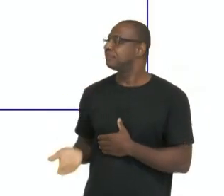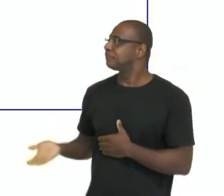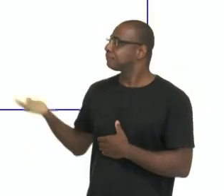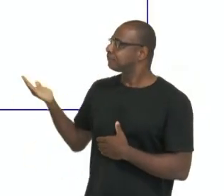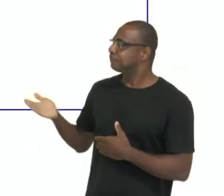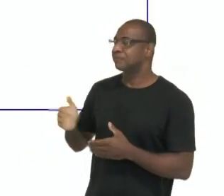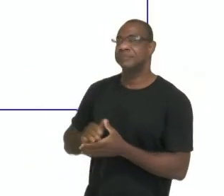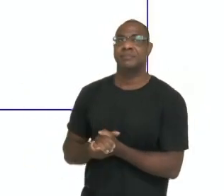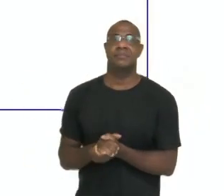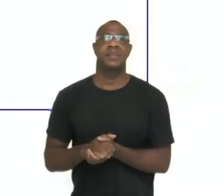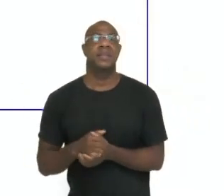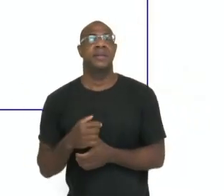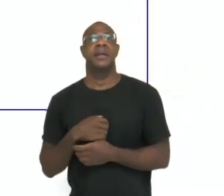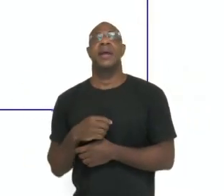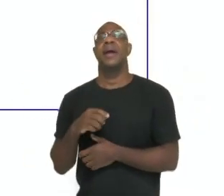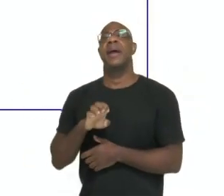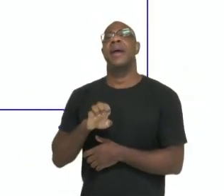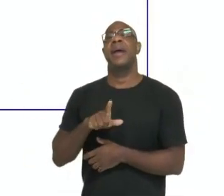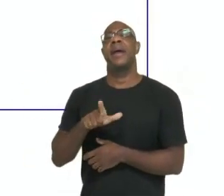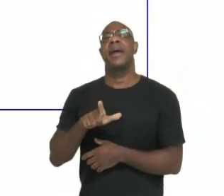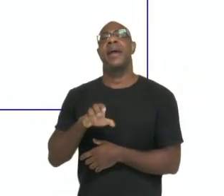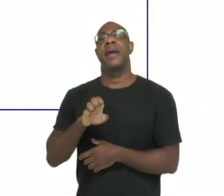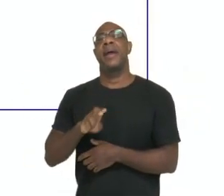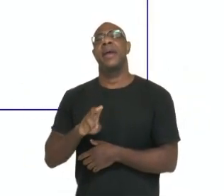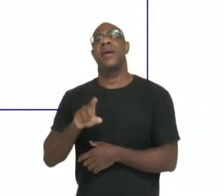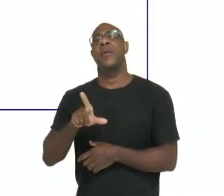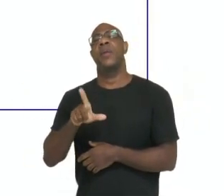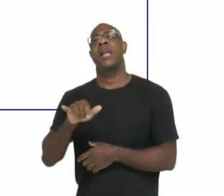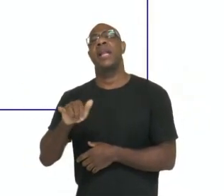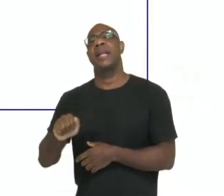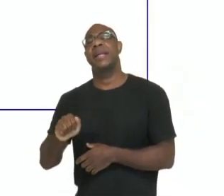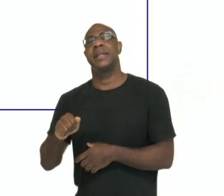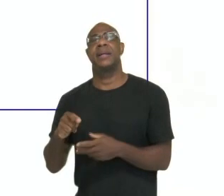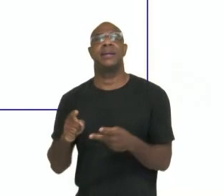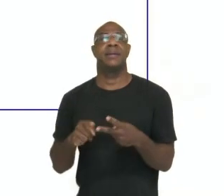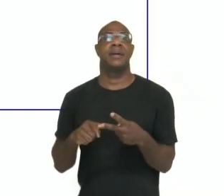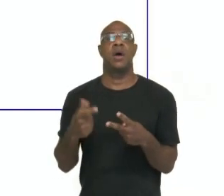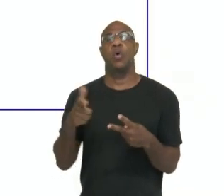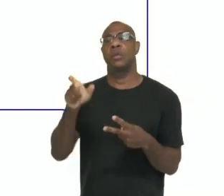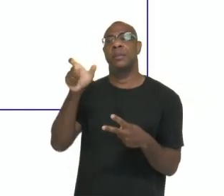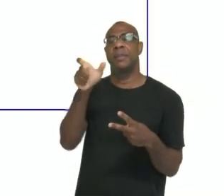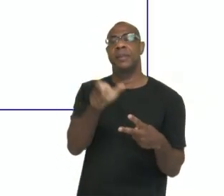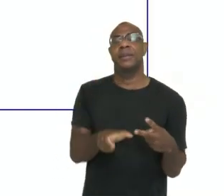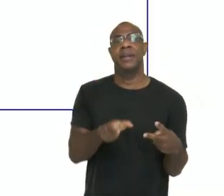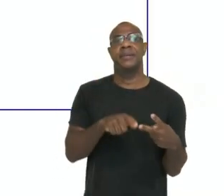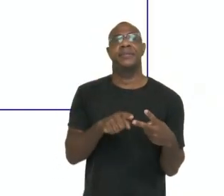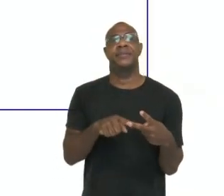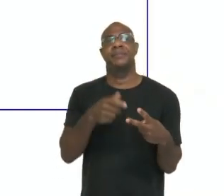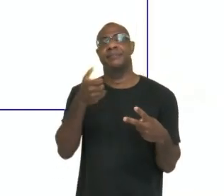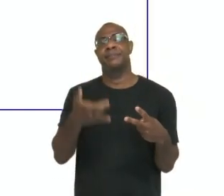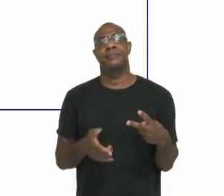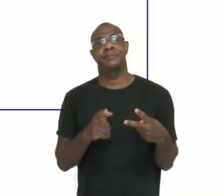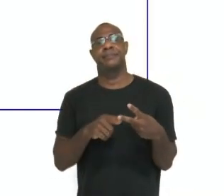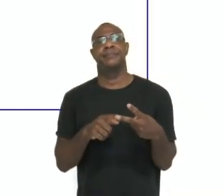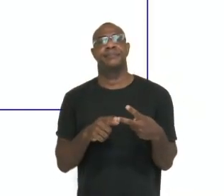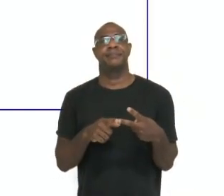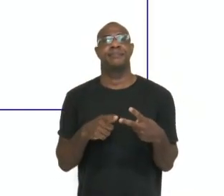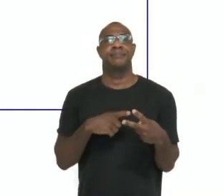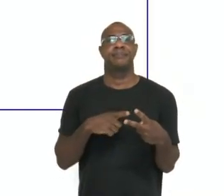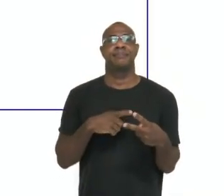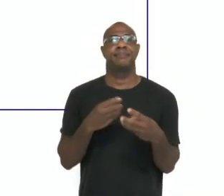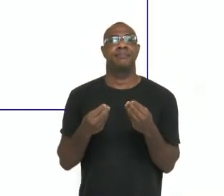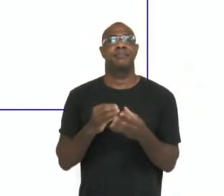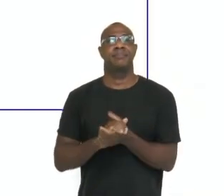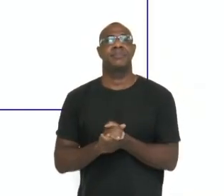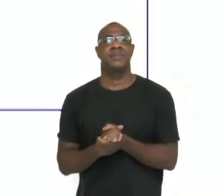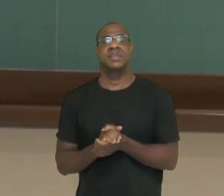ó, eu ia, daí, ó, às vezes ela dizia, a outra personagem, ó, pois o livro esteve aqui. Esse jogo de